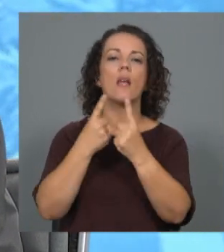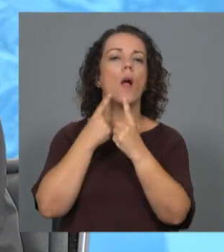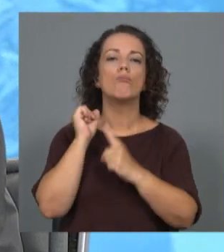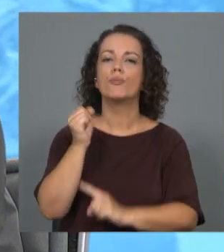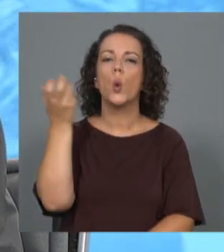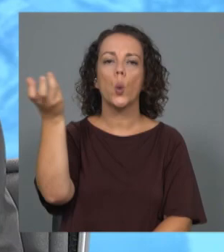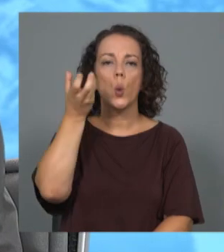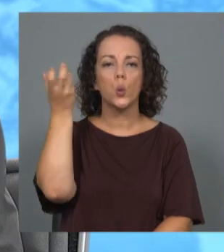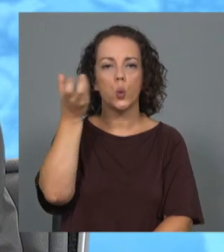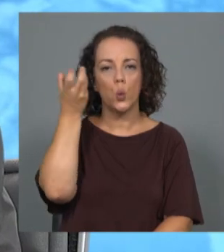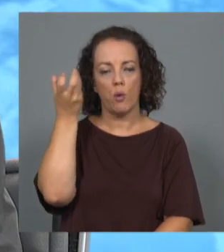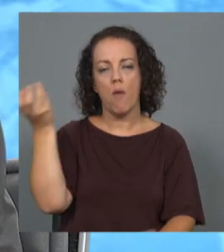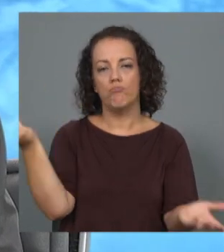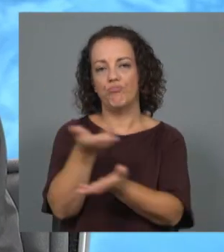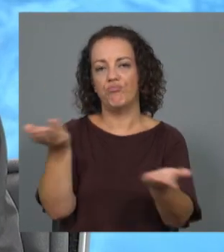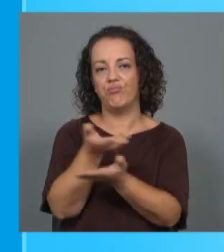que é fundamental.